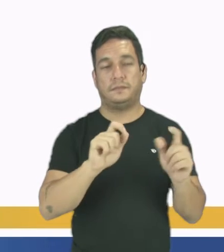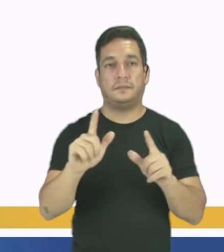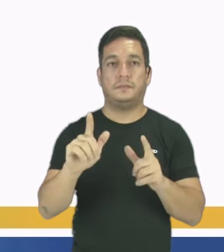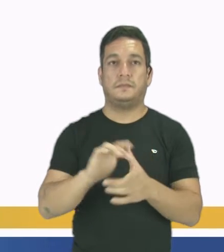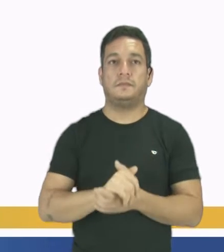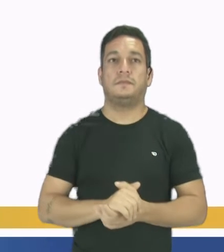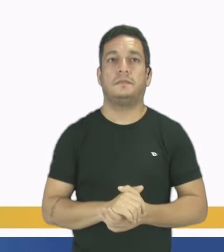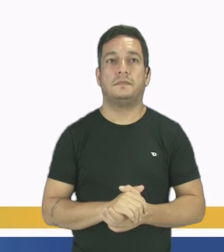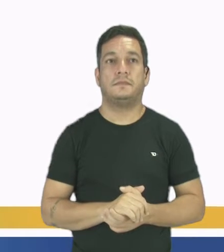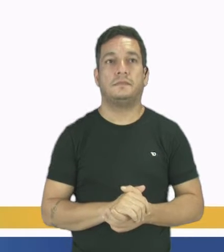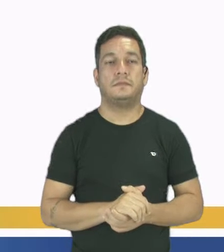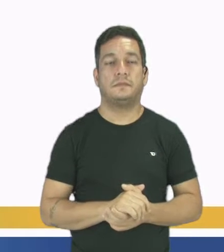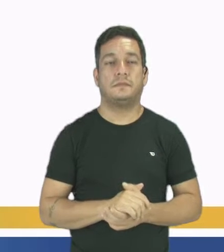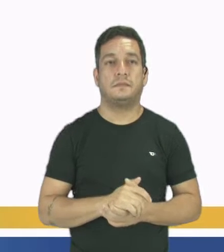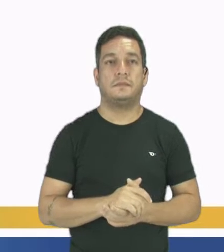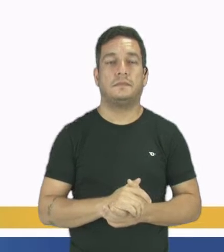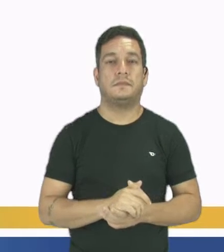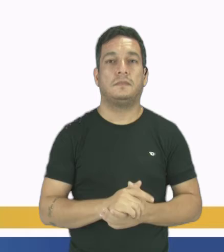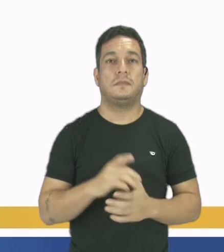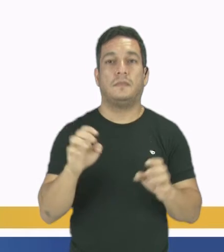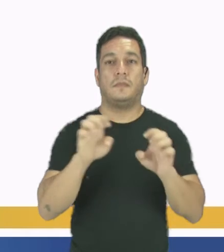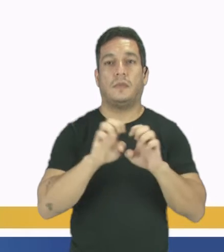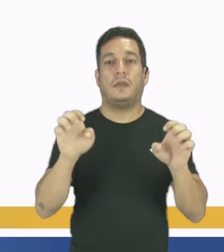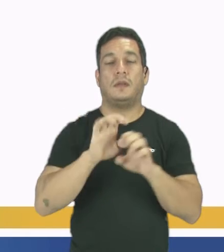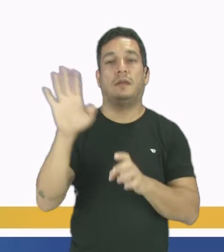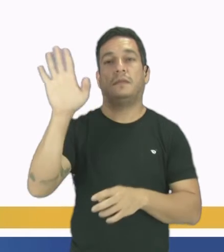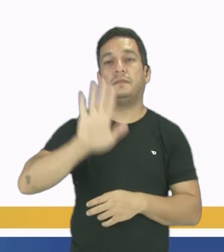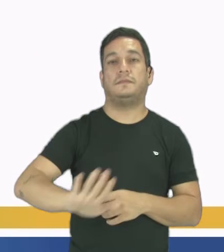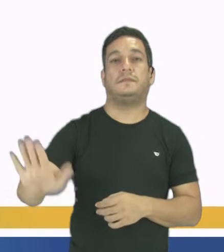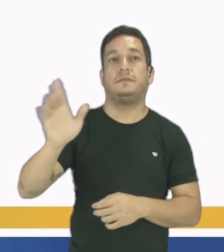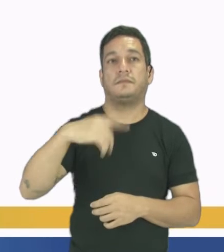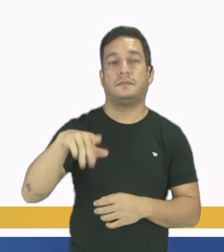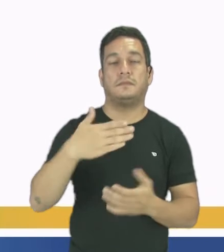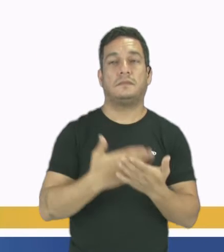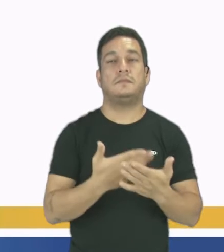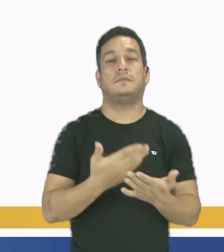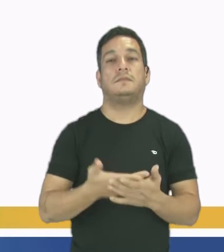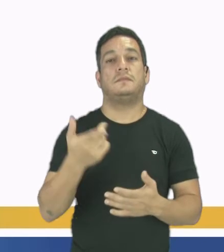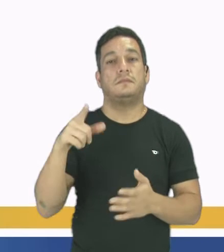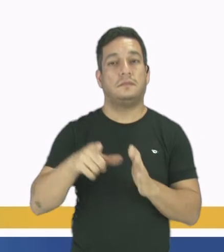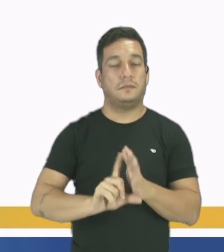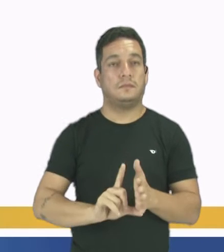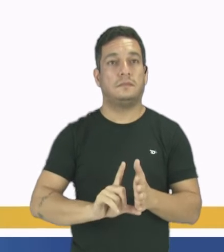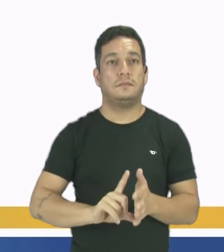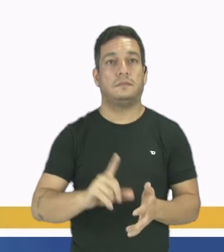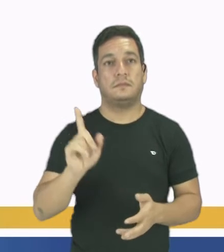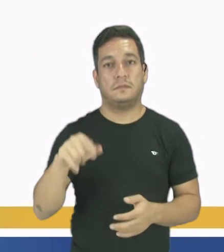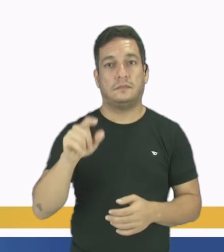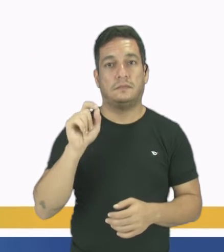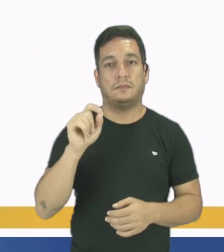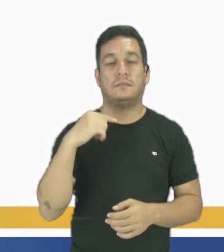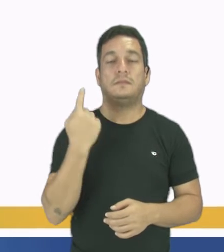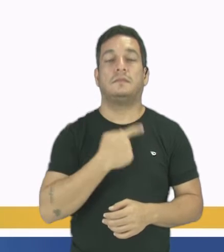solução. Dado a equação geral que vocês estudaram na aula anterior e que nós